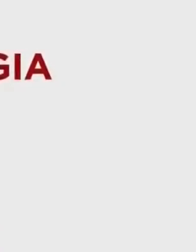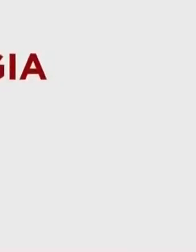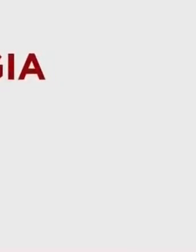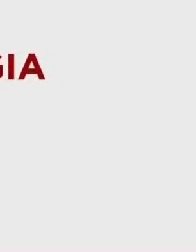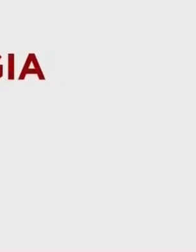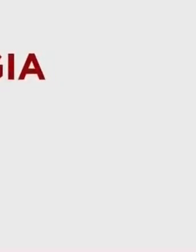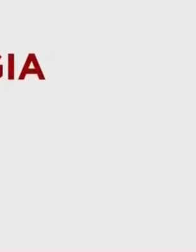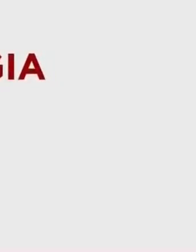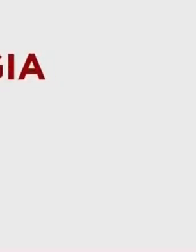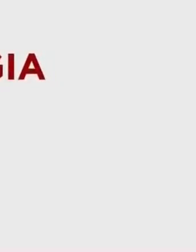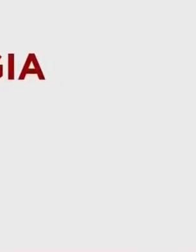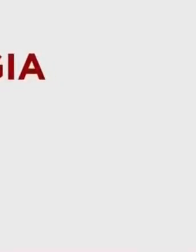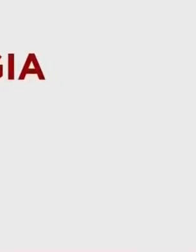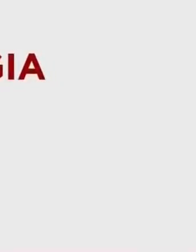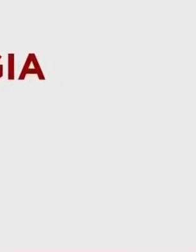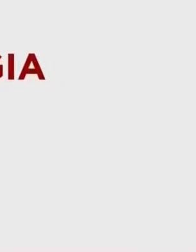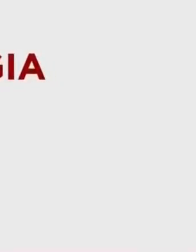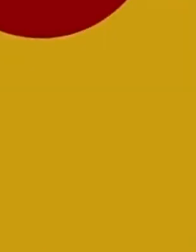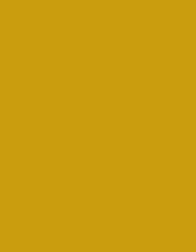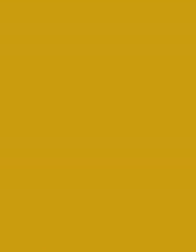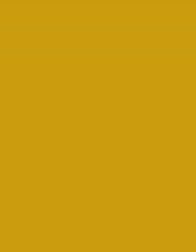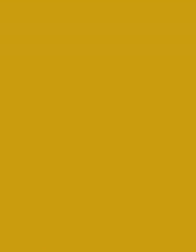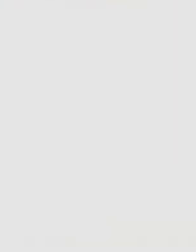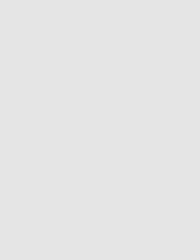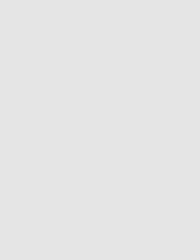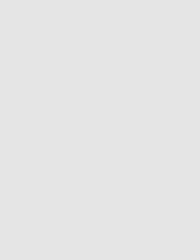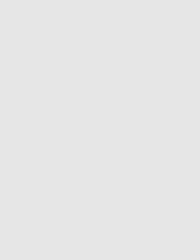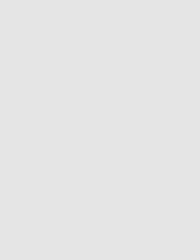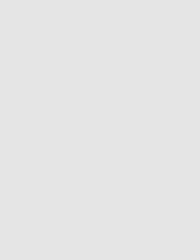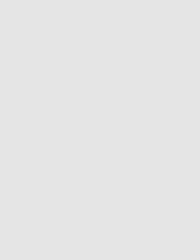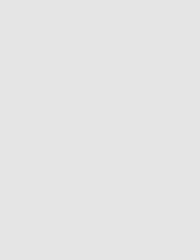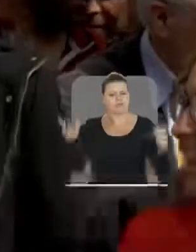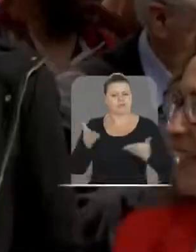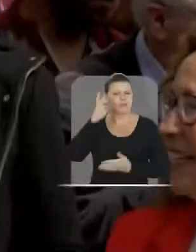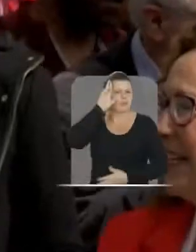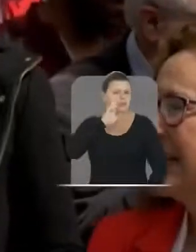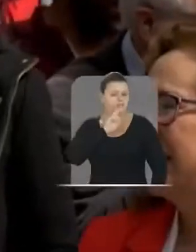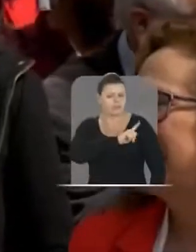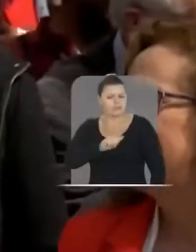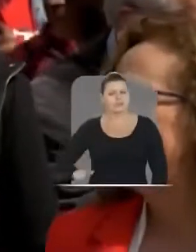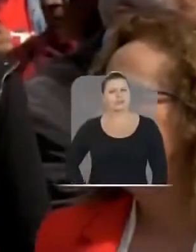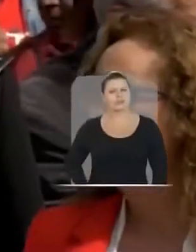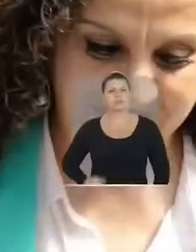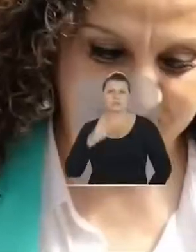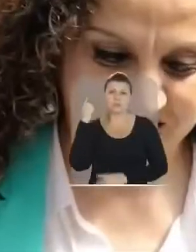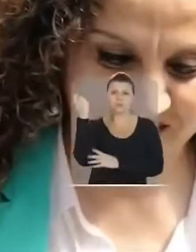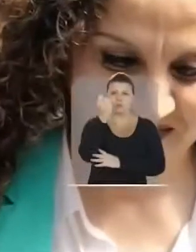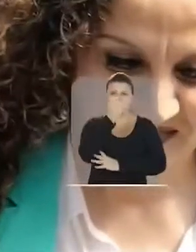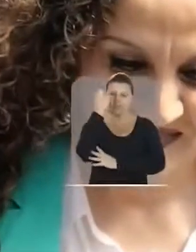centros especializados na saúde do idoso. Justo. Trabalhador. Agora você, o